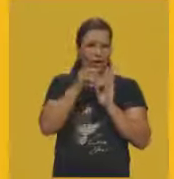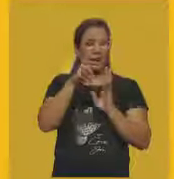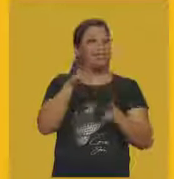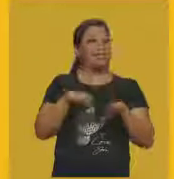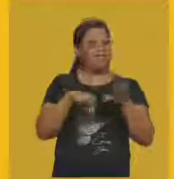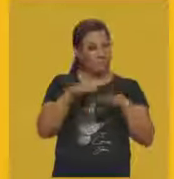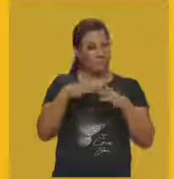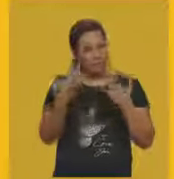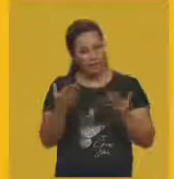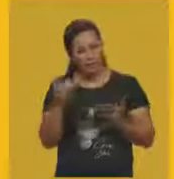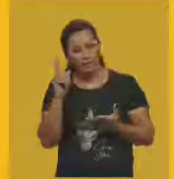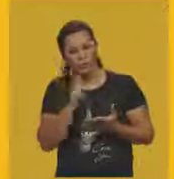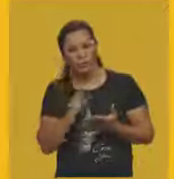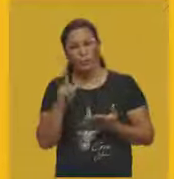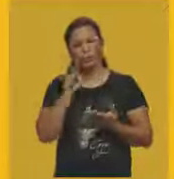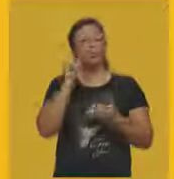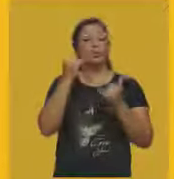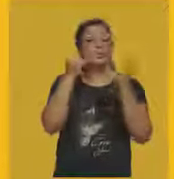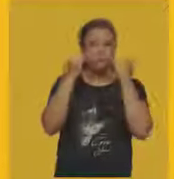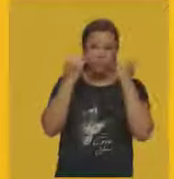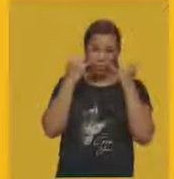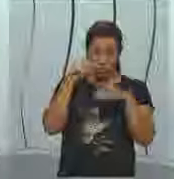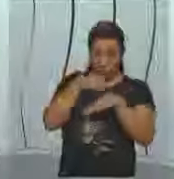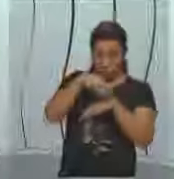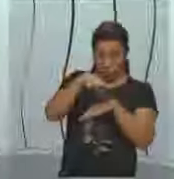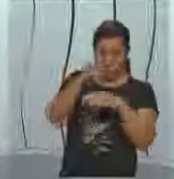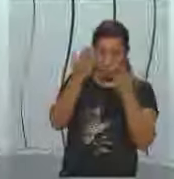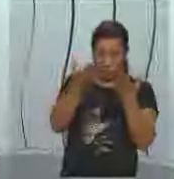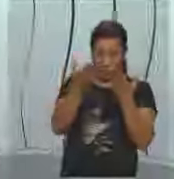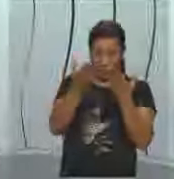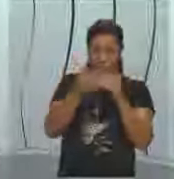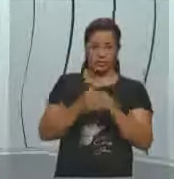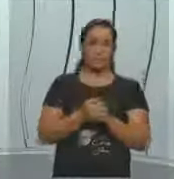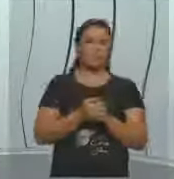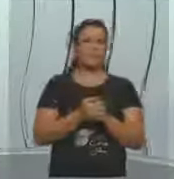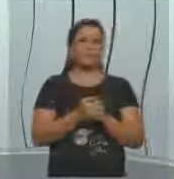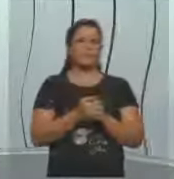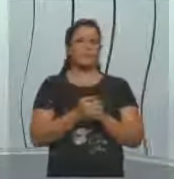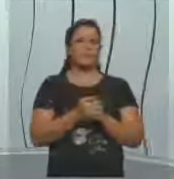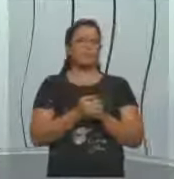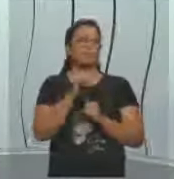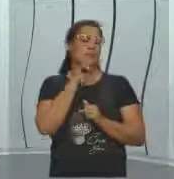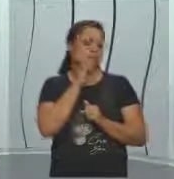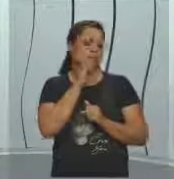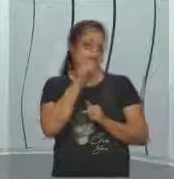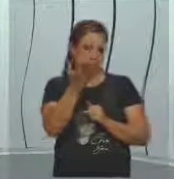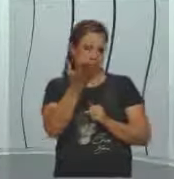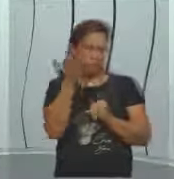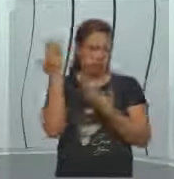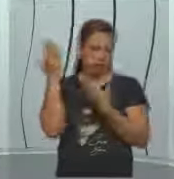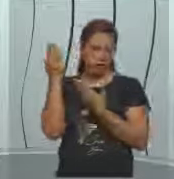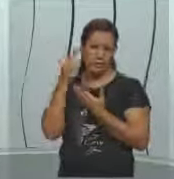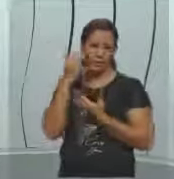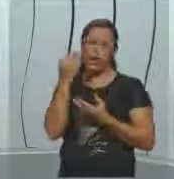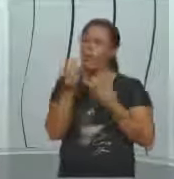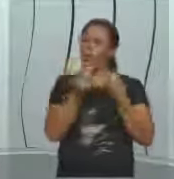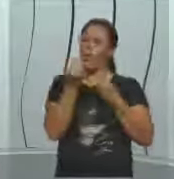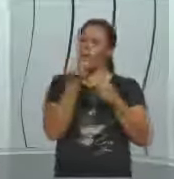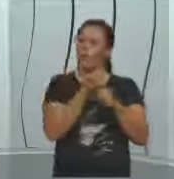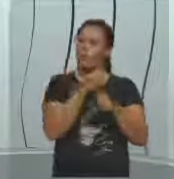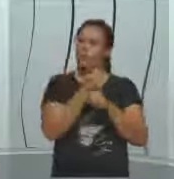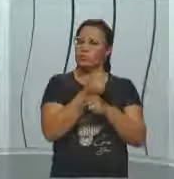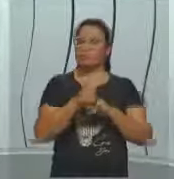depender, claro, das informações que foram dadas para você. Eu vou mostrar aqui justamente um exemplo para vocês verem como é que